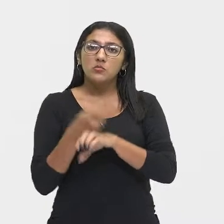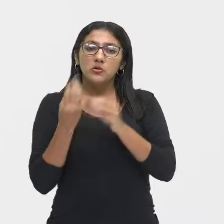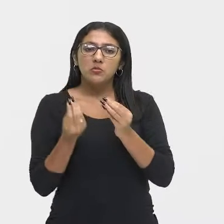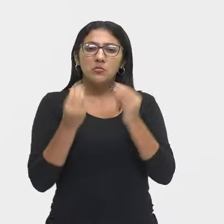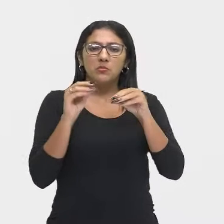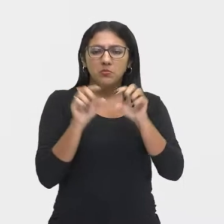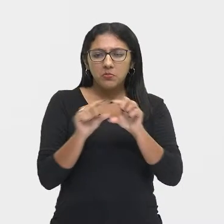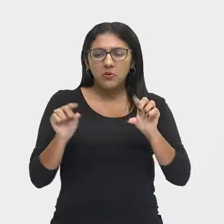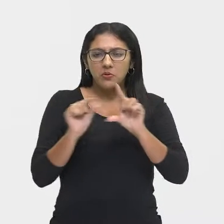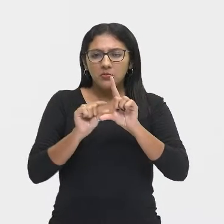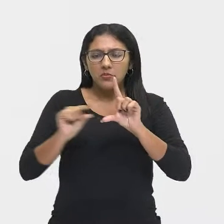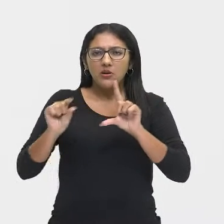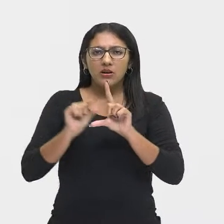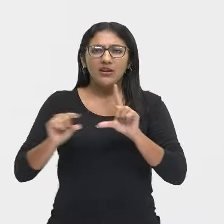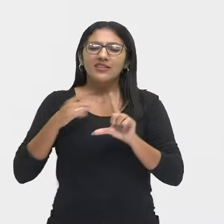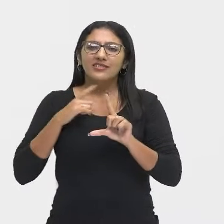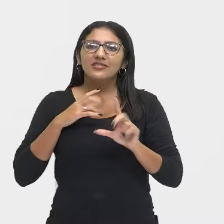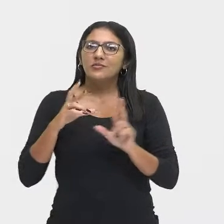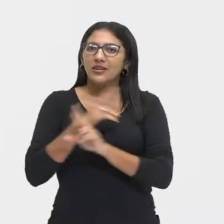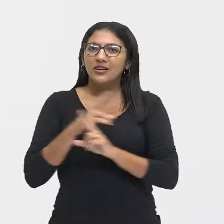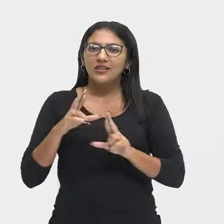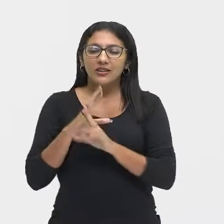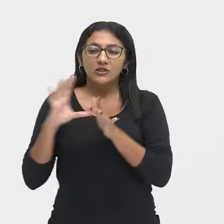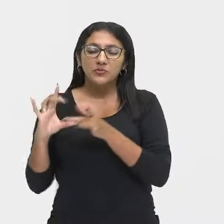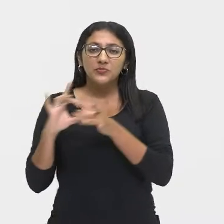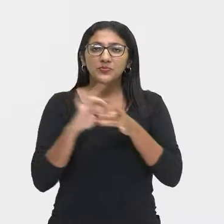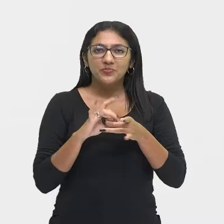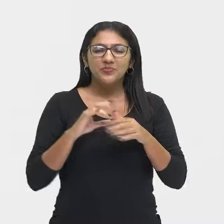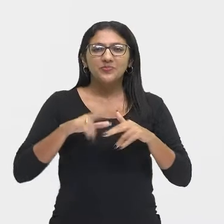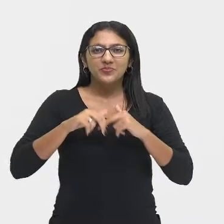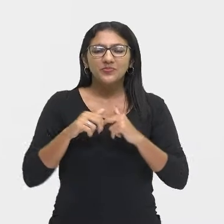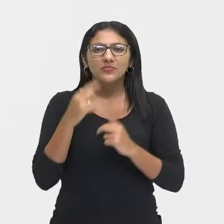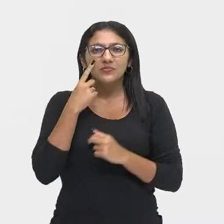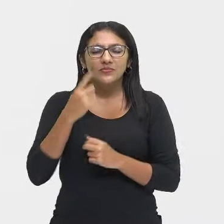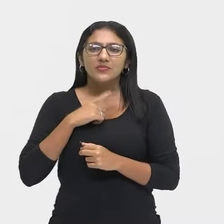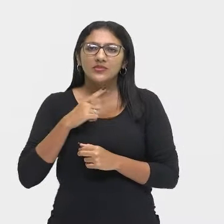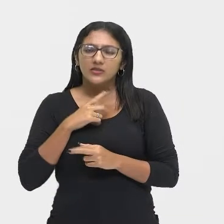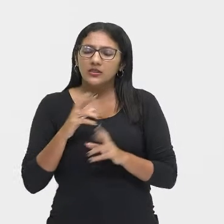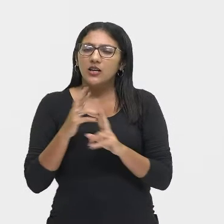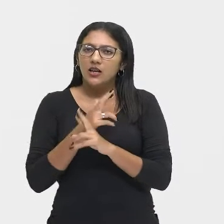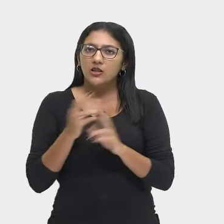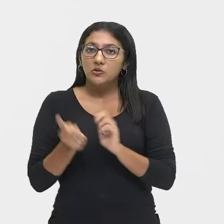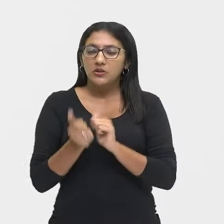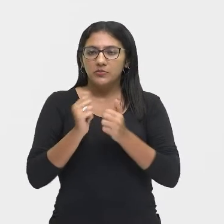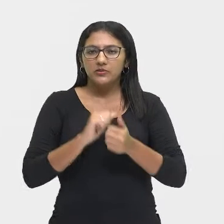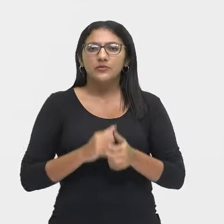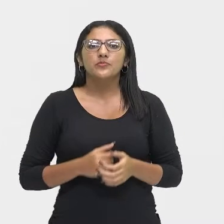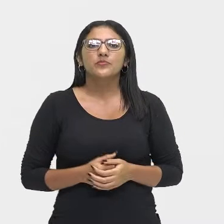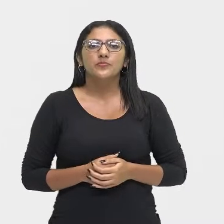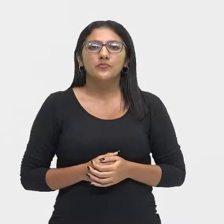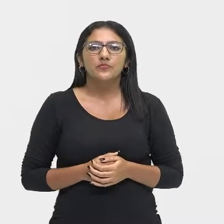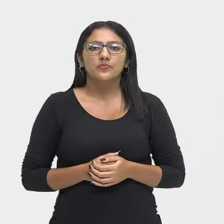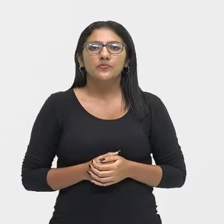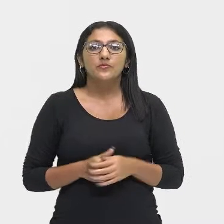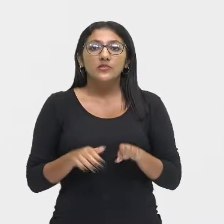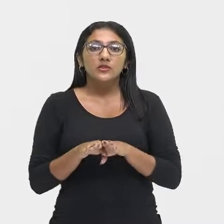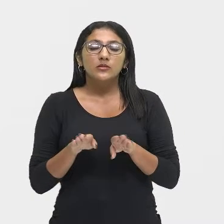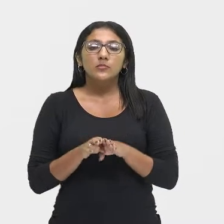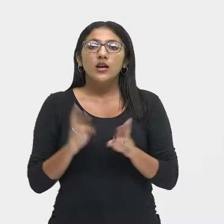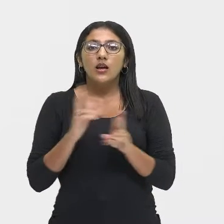uma participação direta, né, e isso não deixa de ser uma transmídia. Transmídias